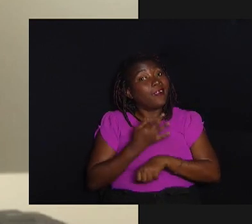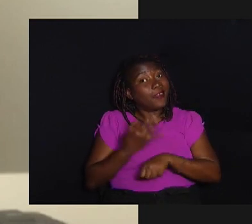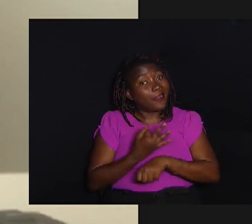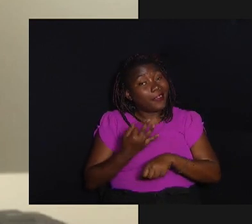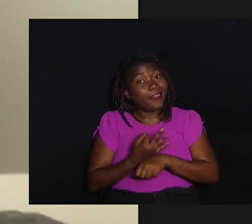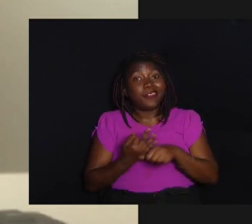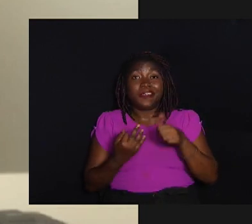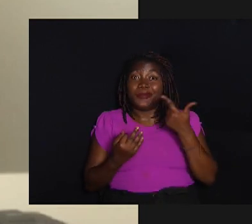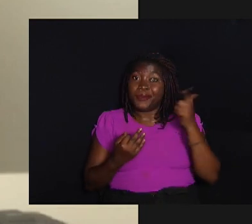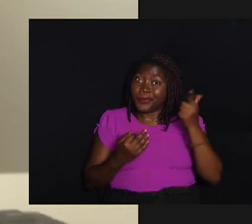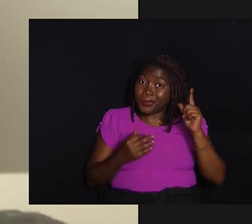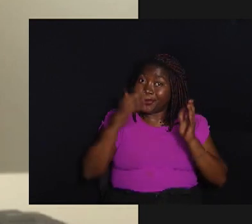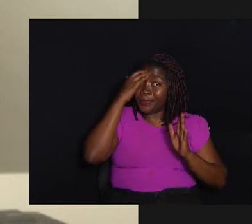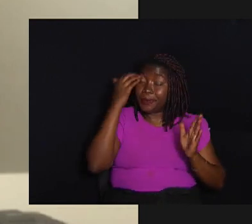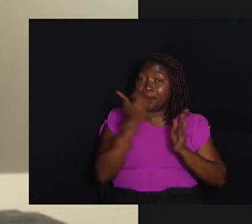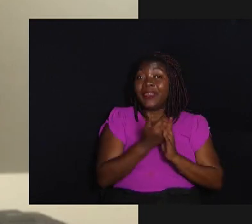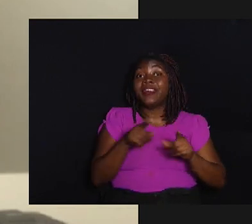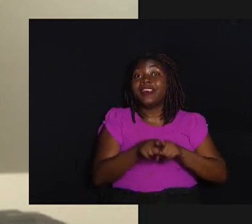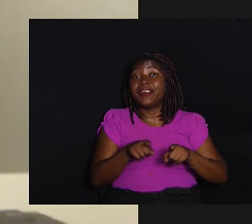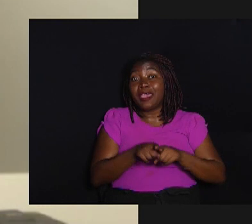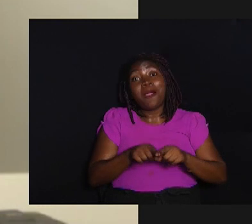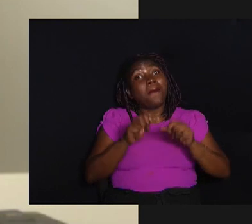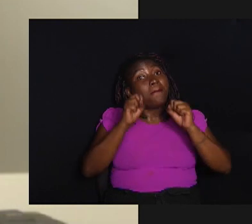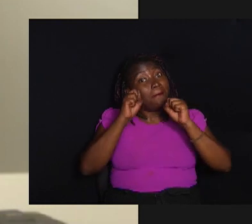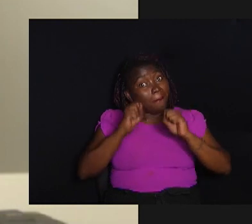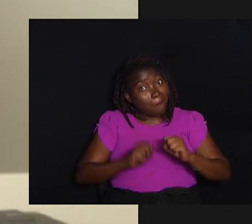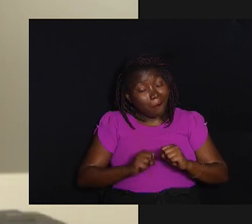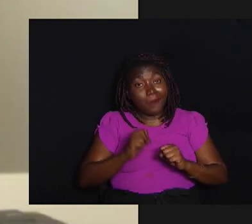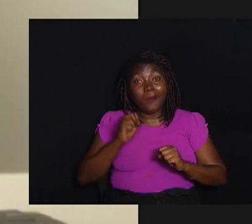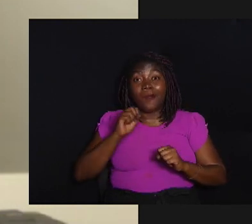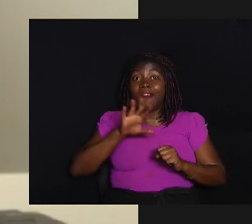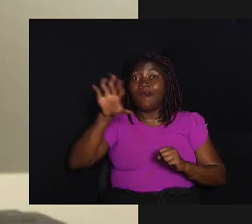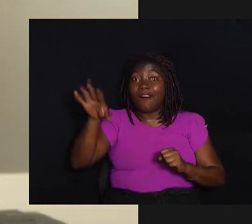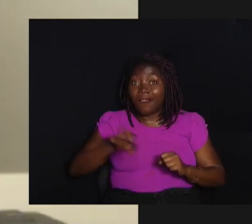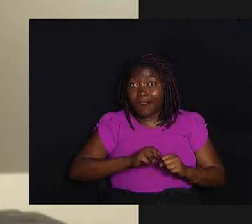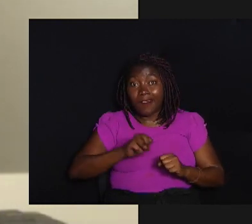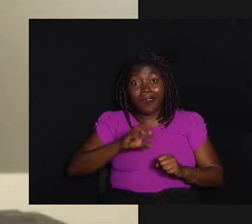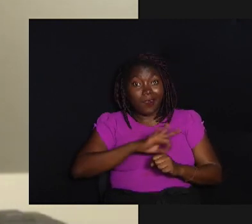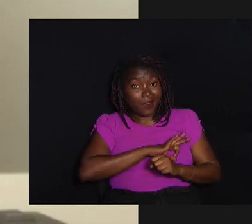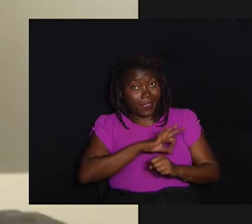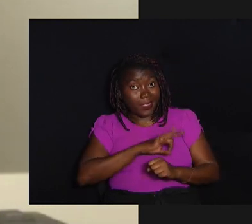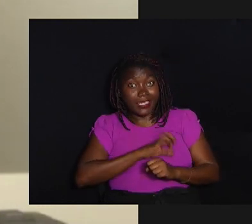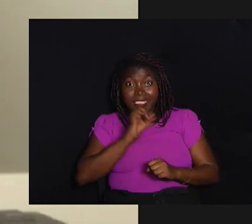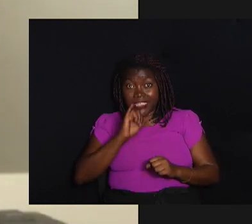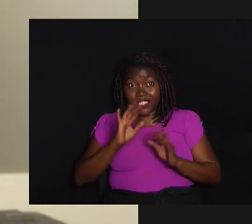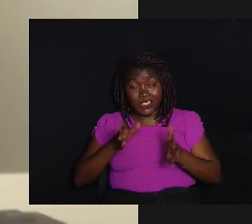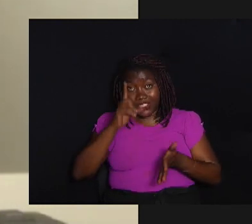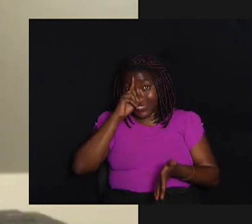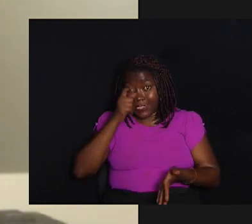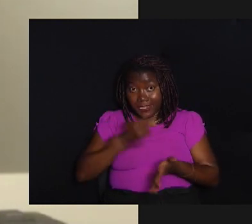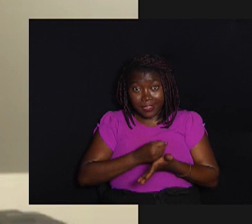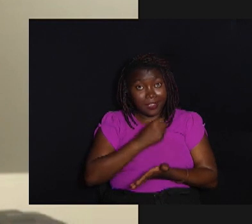cumprir essa decisão. Inclusive, sim, pode até ser acionada a Polícia Militar, caso já tenha uma decisão judicial